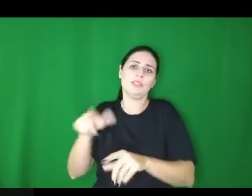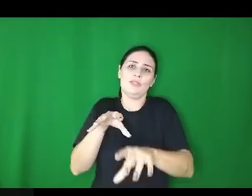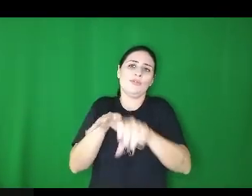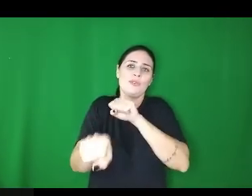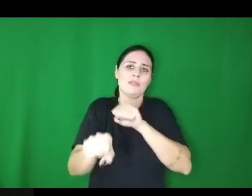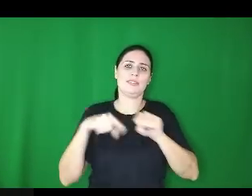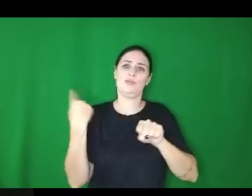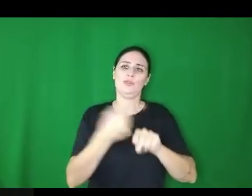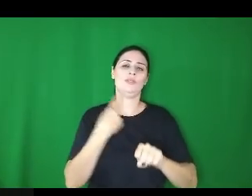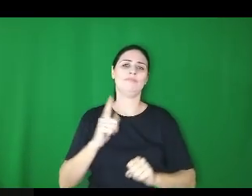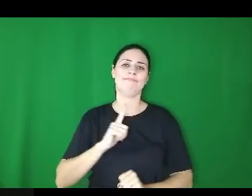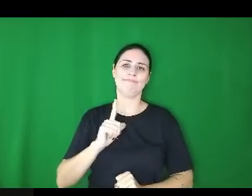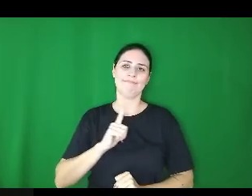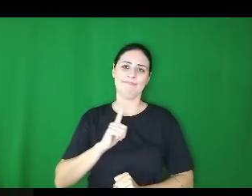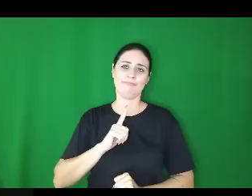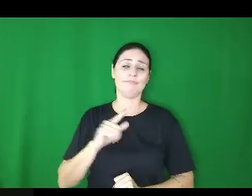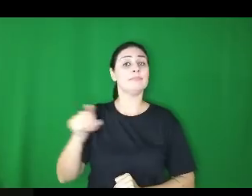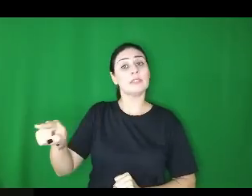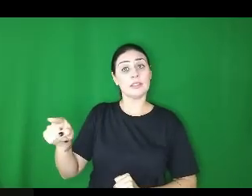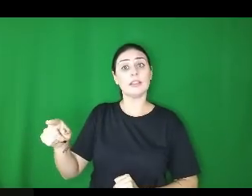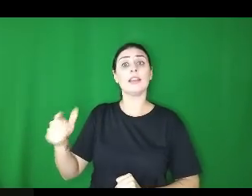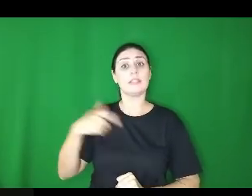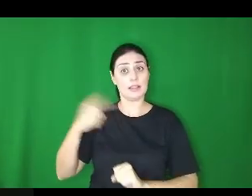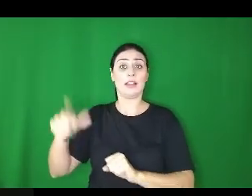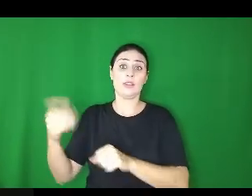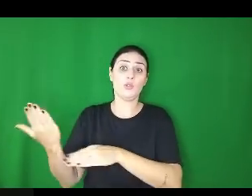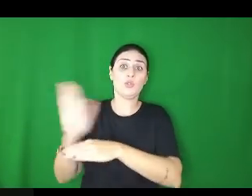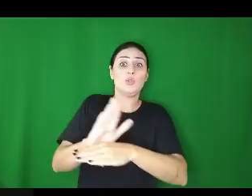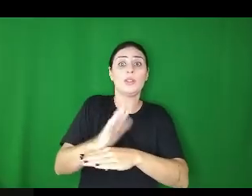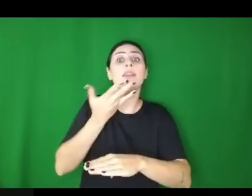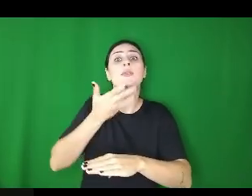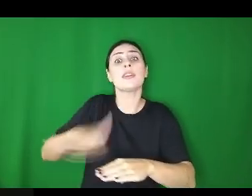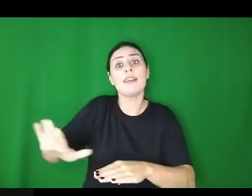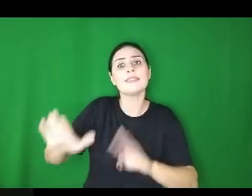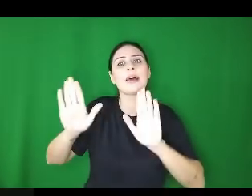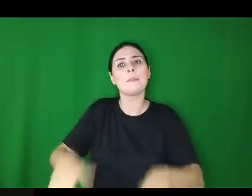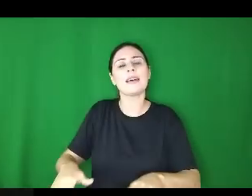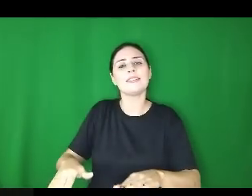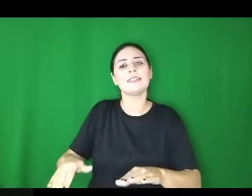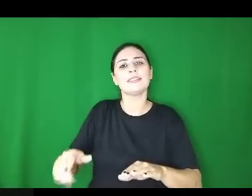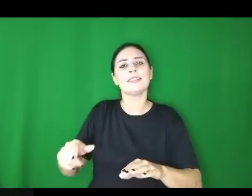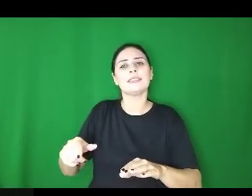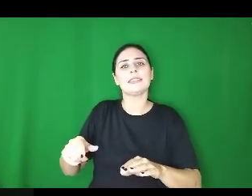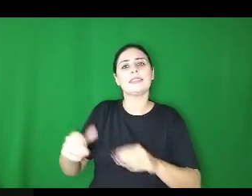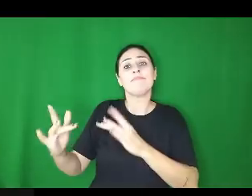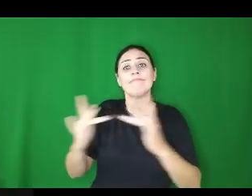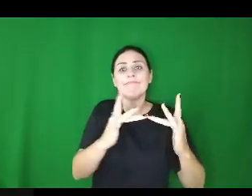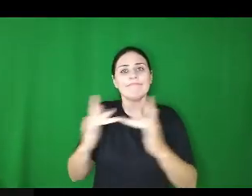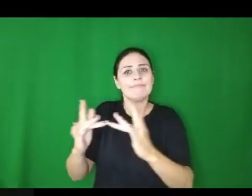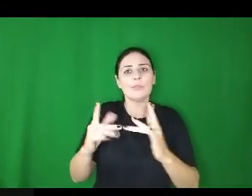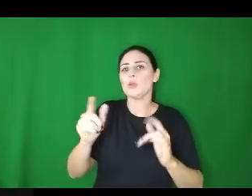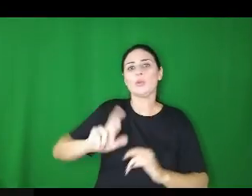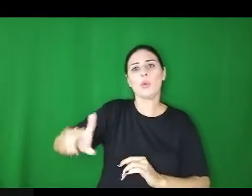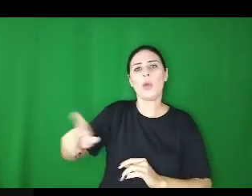aconteceu do jeito que deveria acontecer, e não tinha como ter sido diferente. Então, por